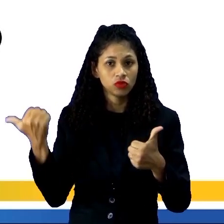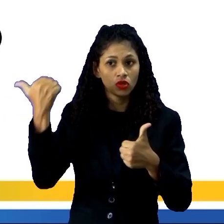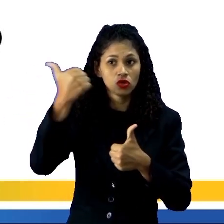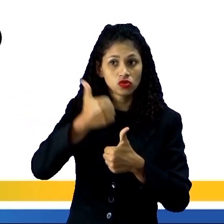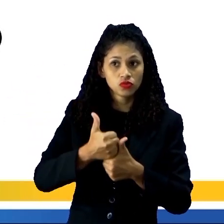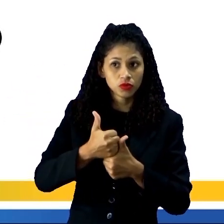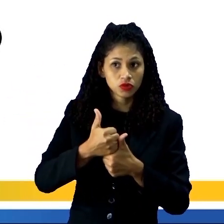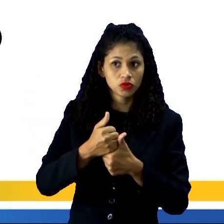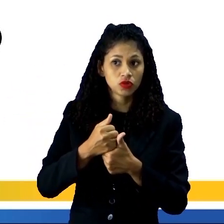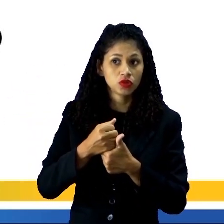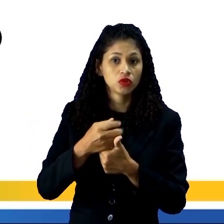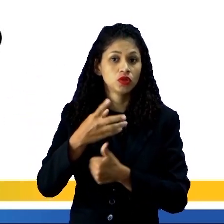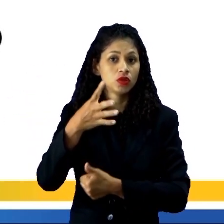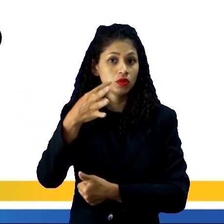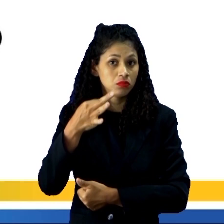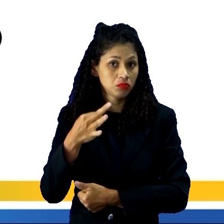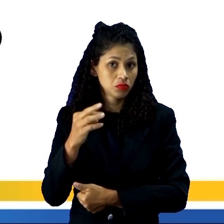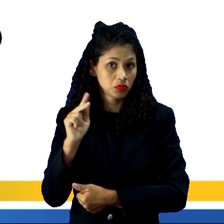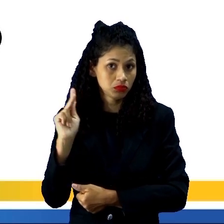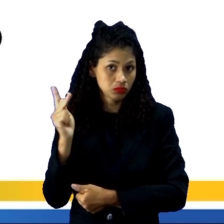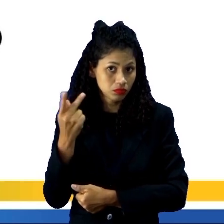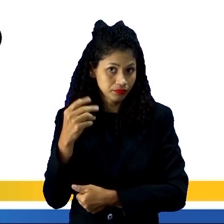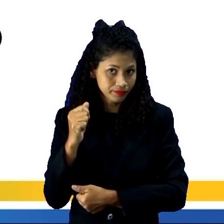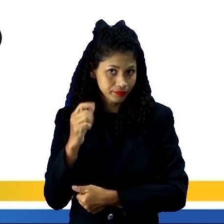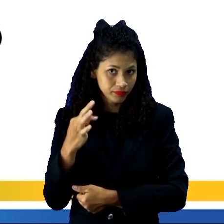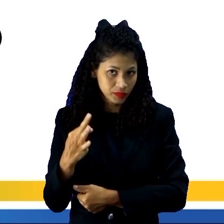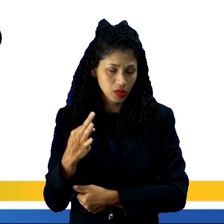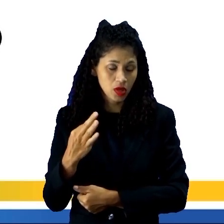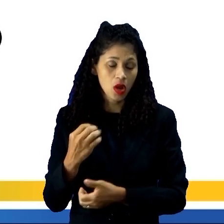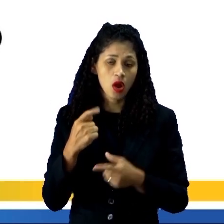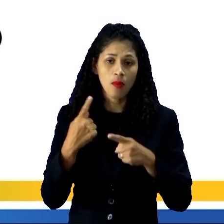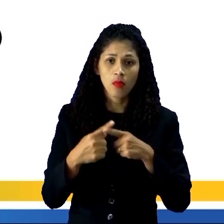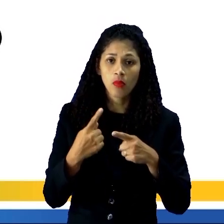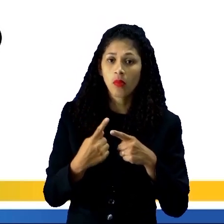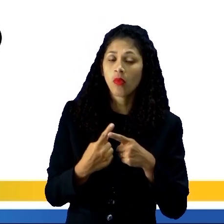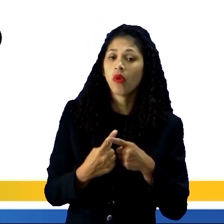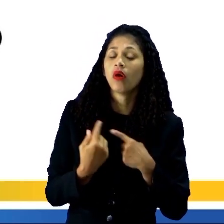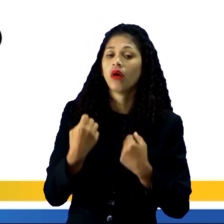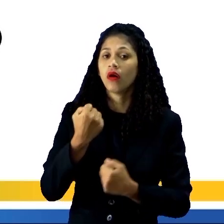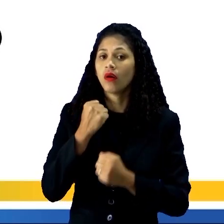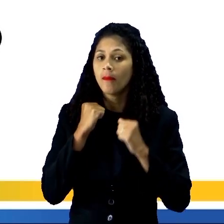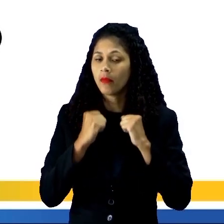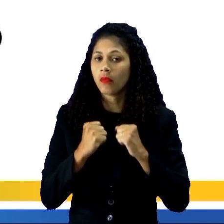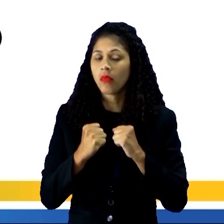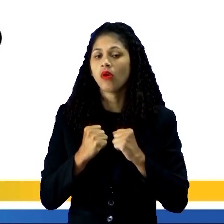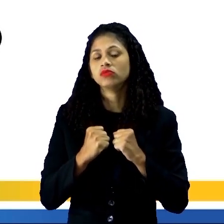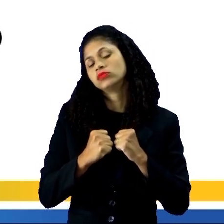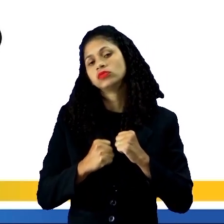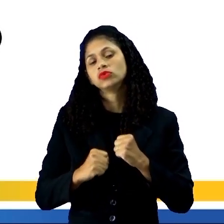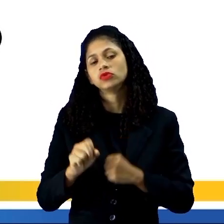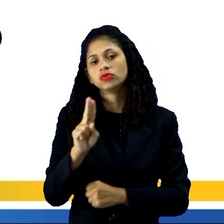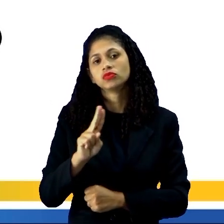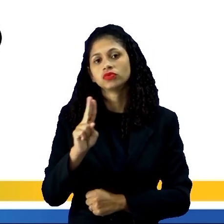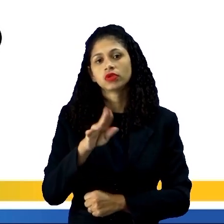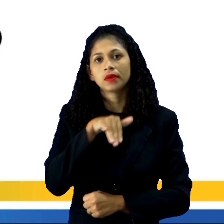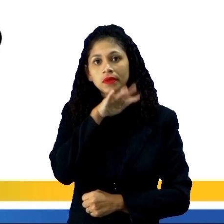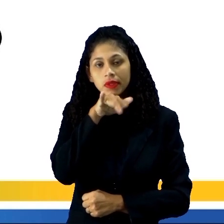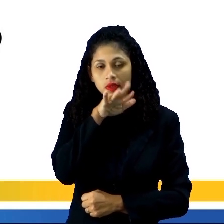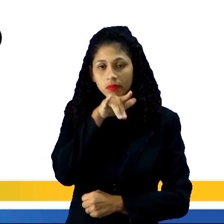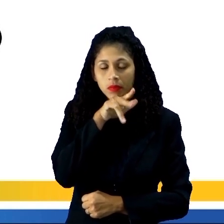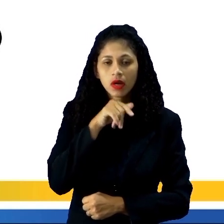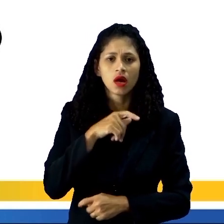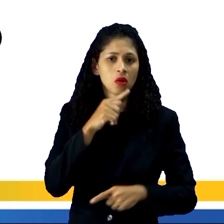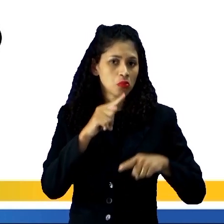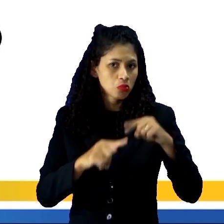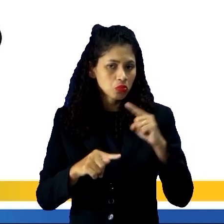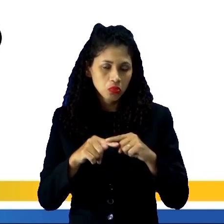substituído por that, porque nós podemos utilizar, né, com animais ou coisas, tanto o which quanto o that, ok? Eles vão